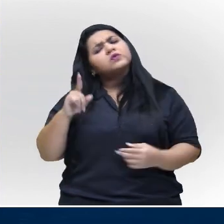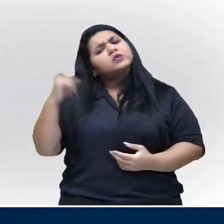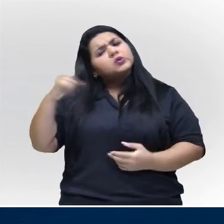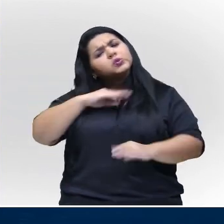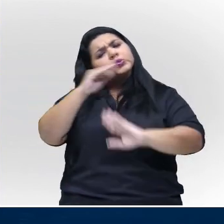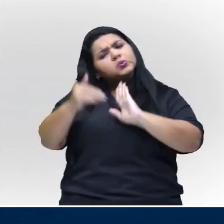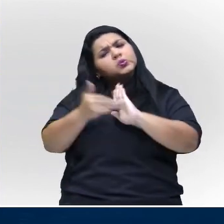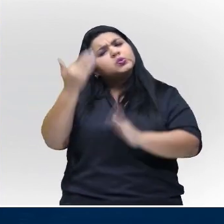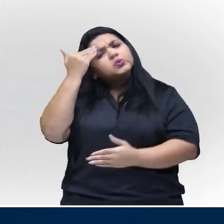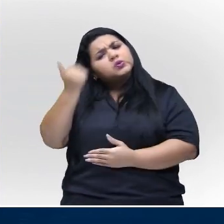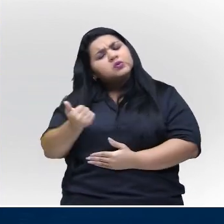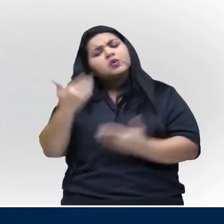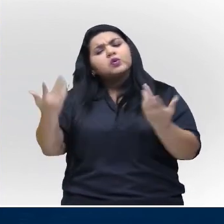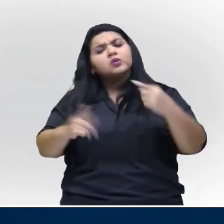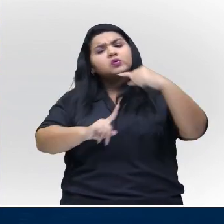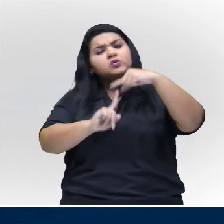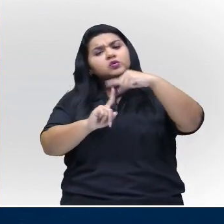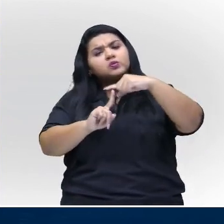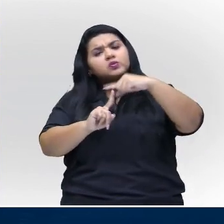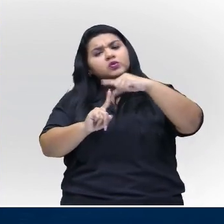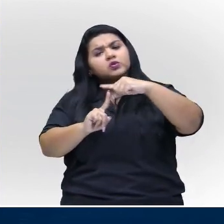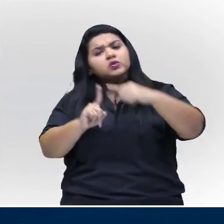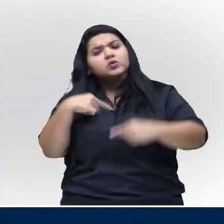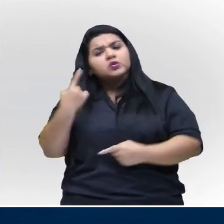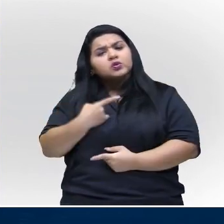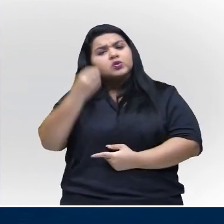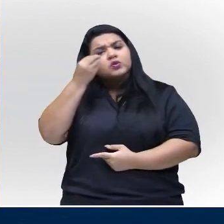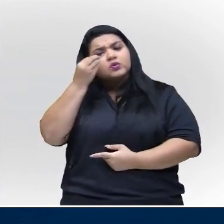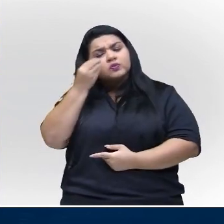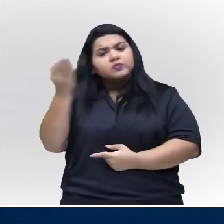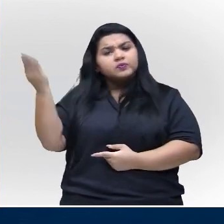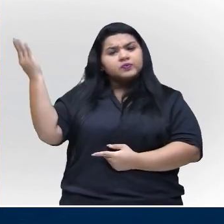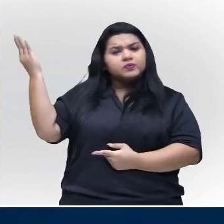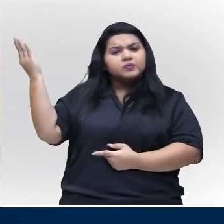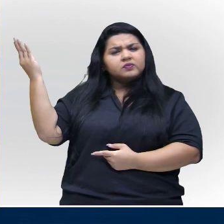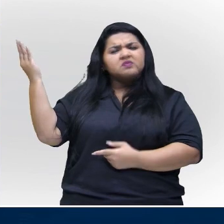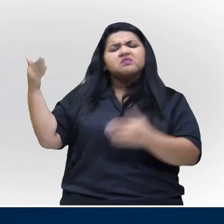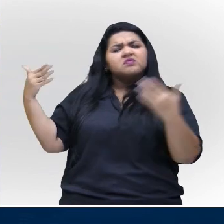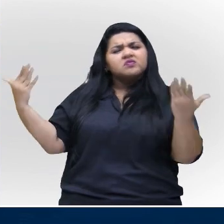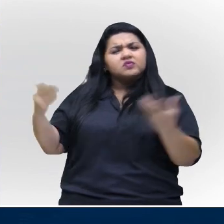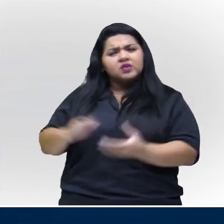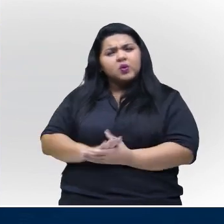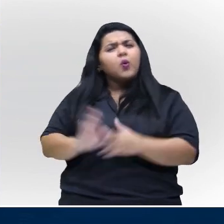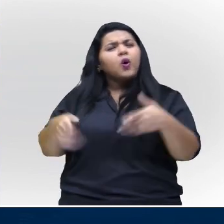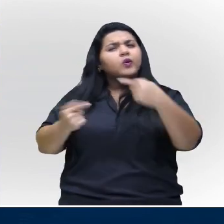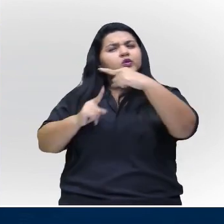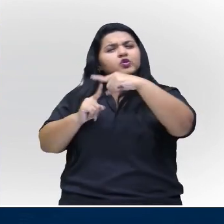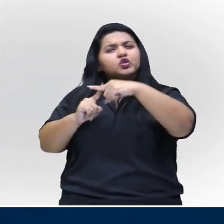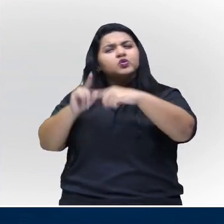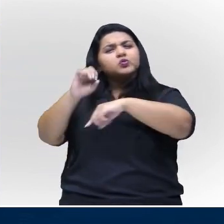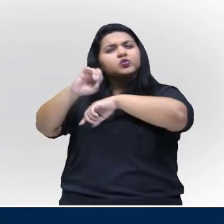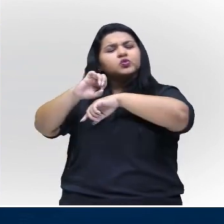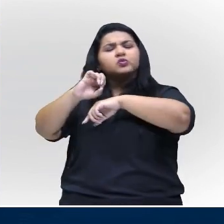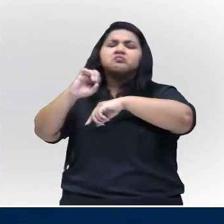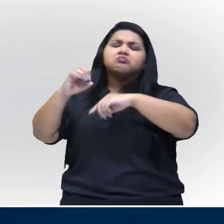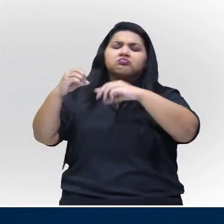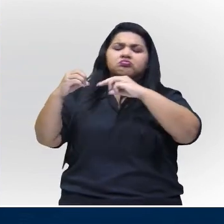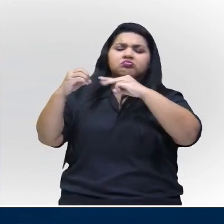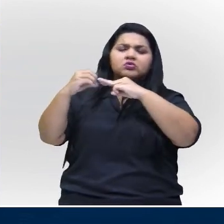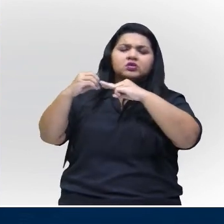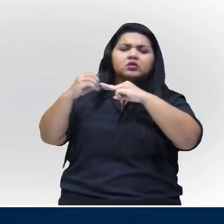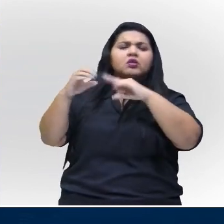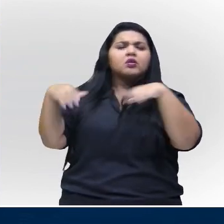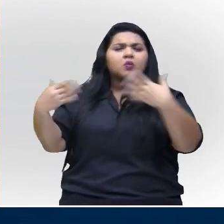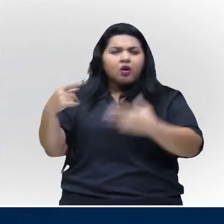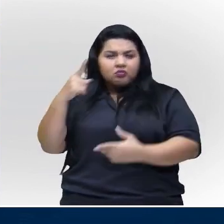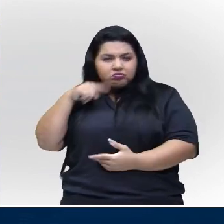células, que tipo de célula é essa que a gente está observando aí, ó? Só por esse aspecto da sua